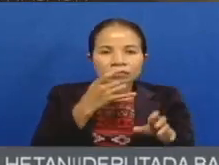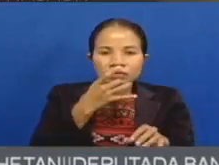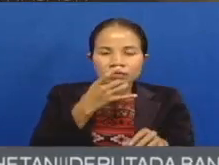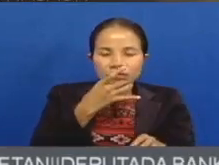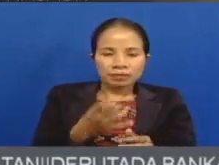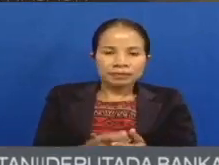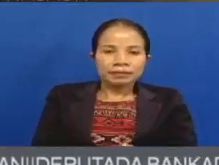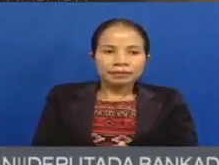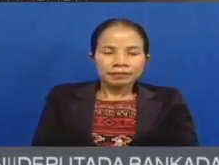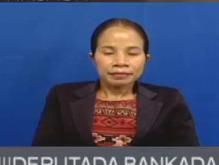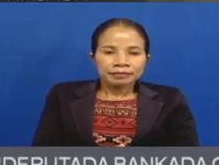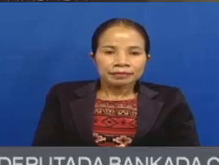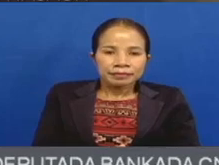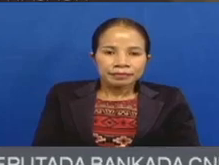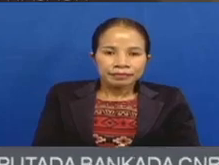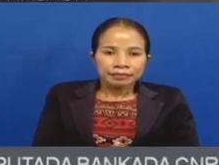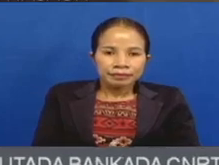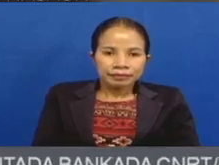eletricidade.